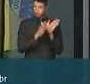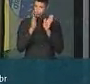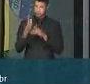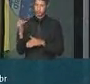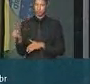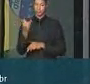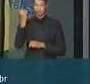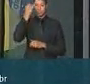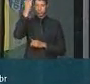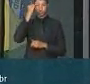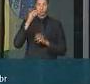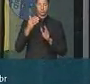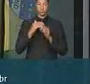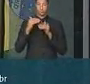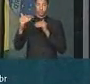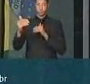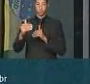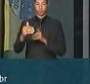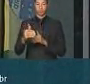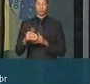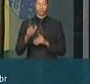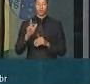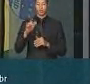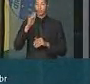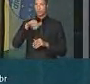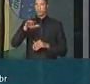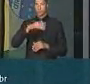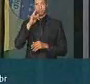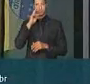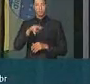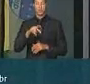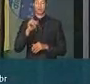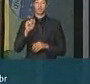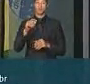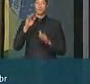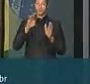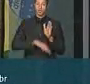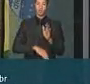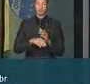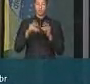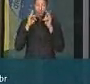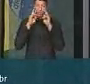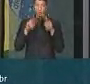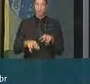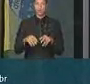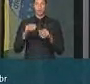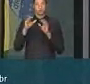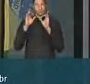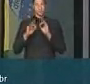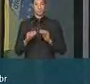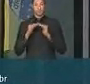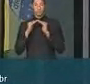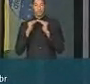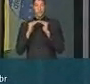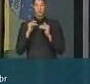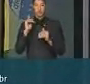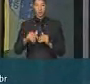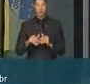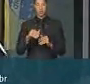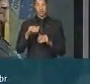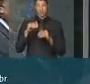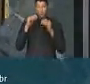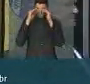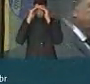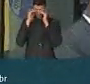essenciais do processo legislativo a sua apreciação a ausência de uma apreciação de maneira democrática é a